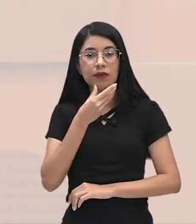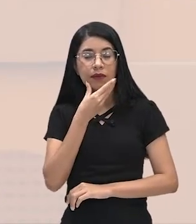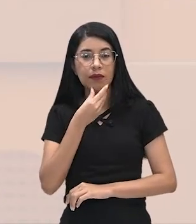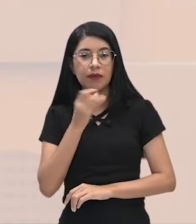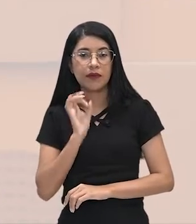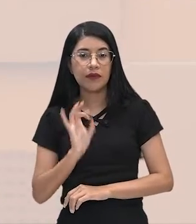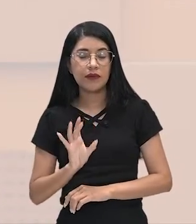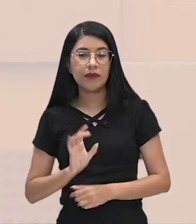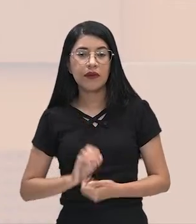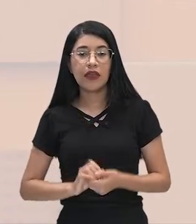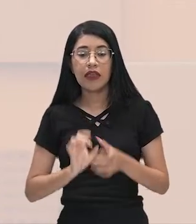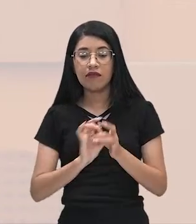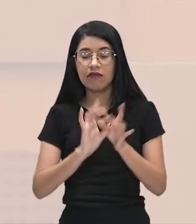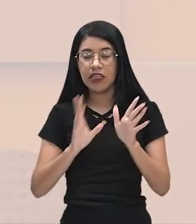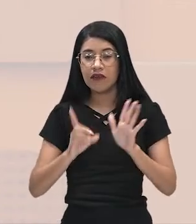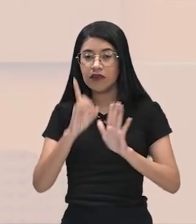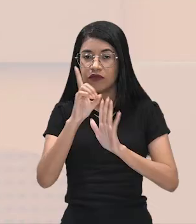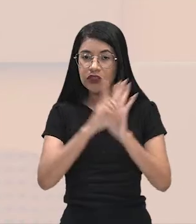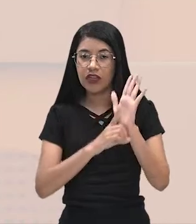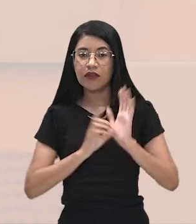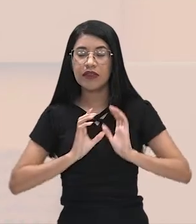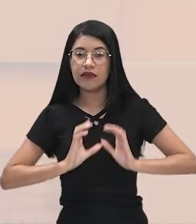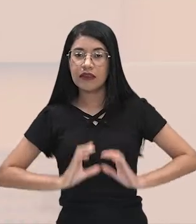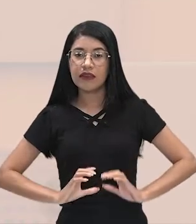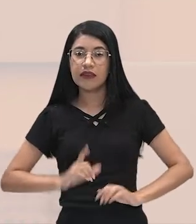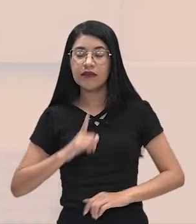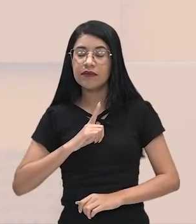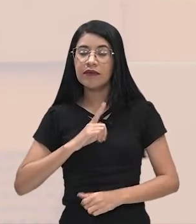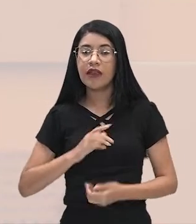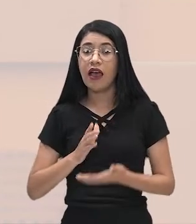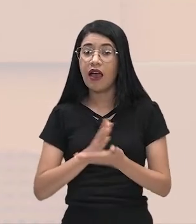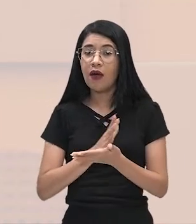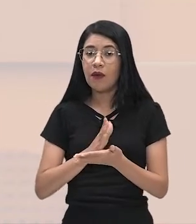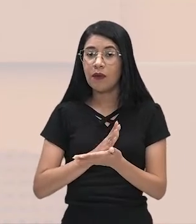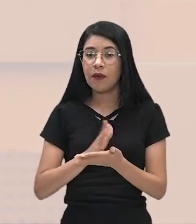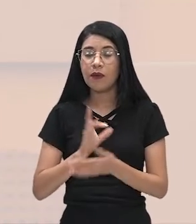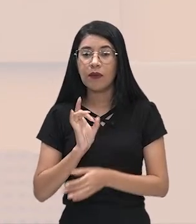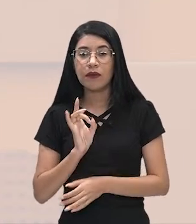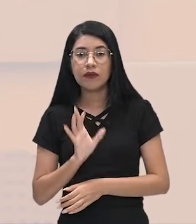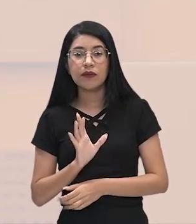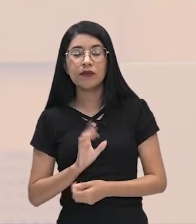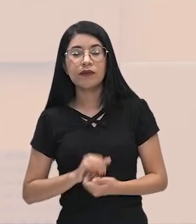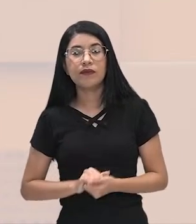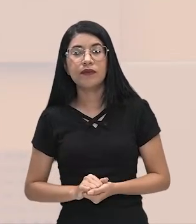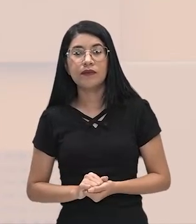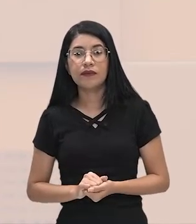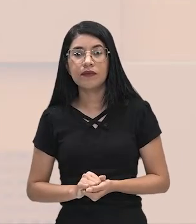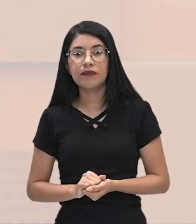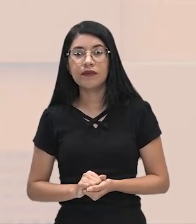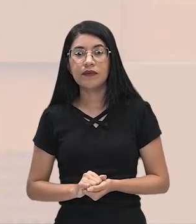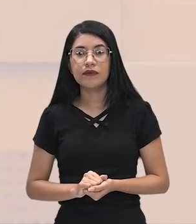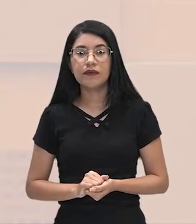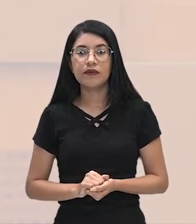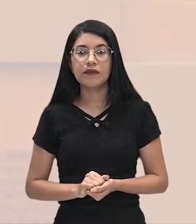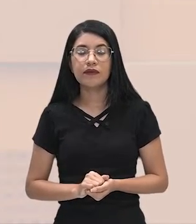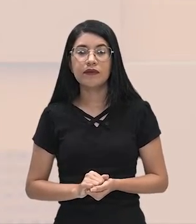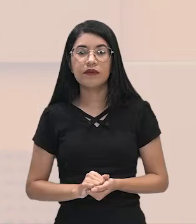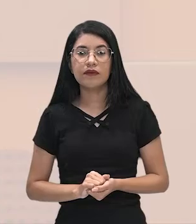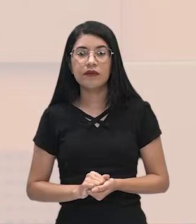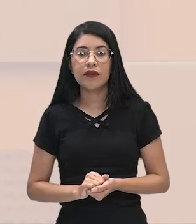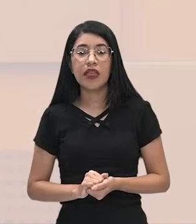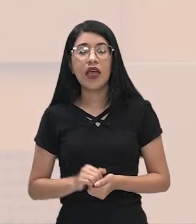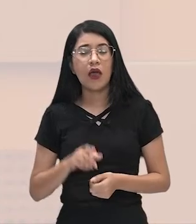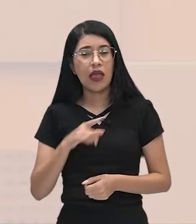os homens livres que tinham direito à cidadania. Alguns homens que tinham direito à cidadania dentro da Grécia, eles sim